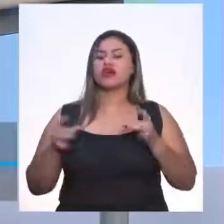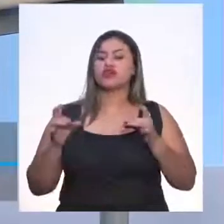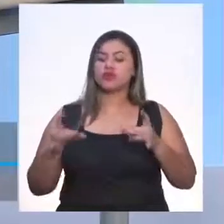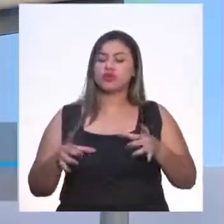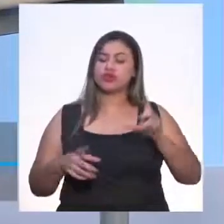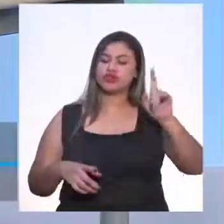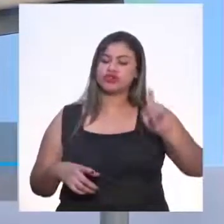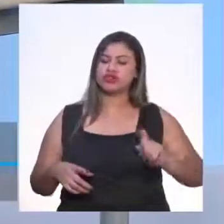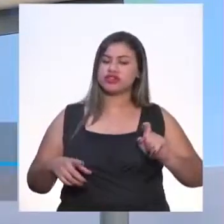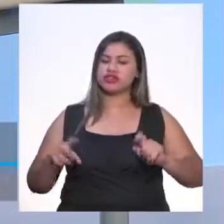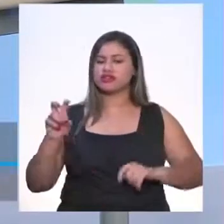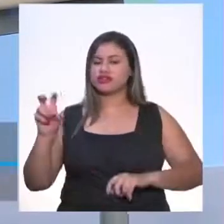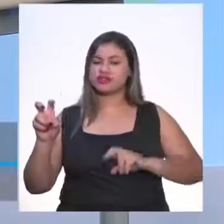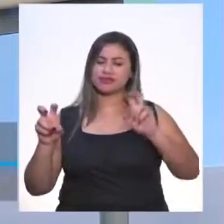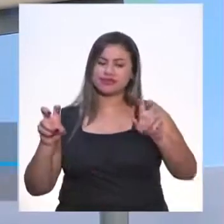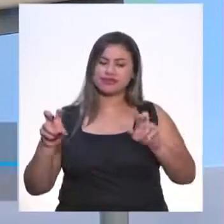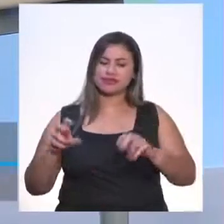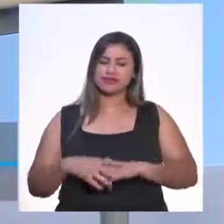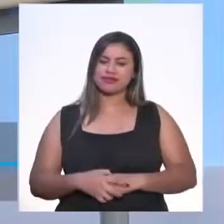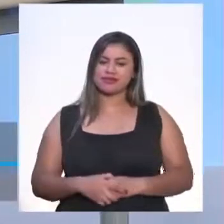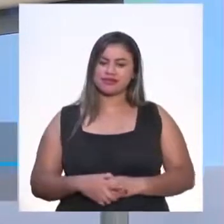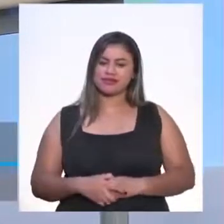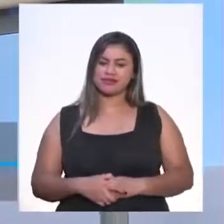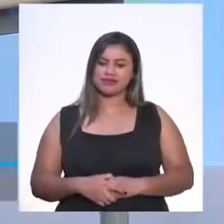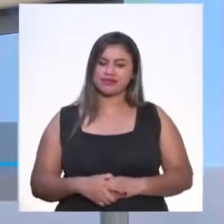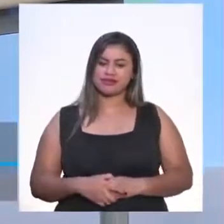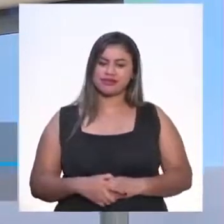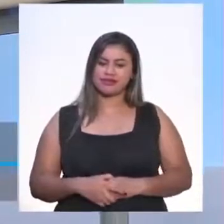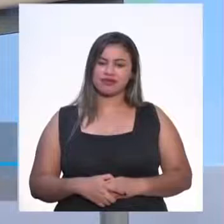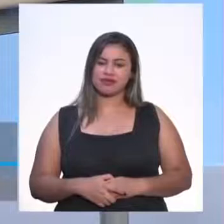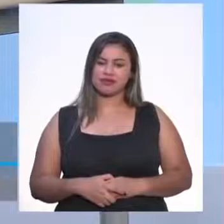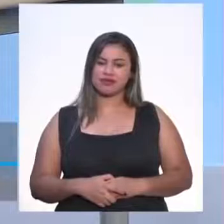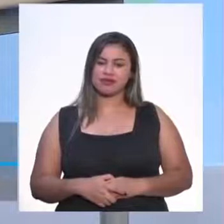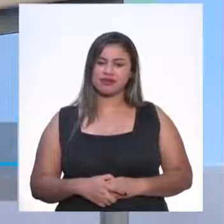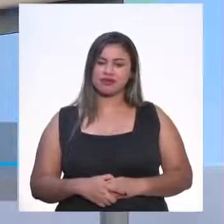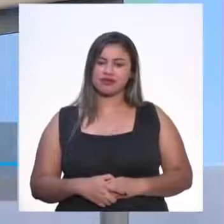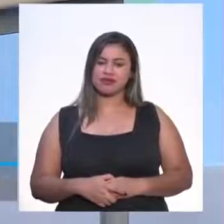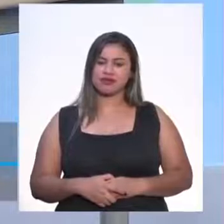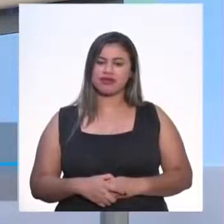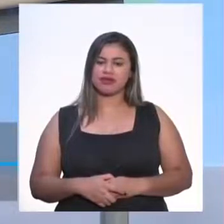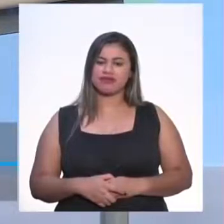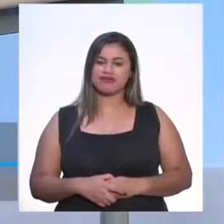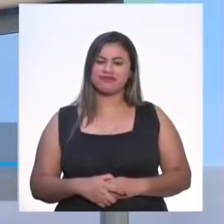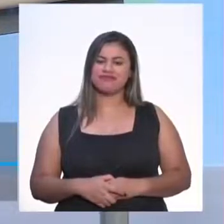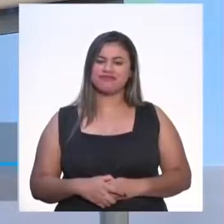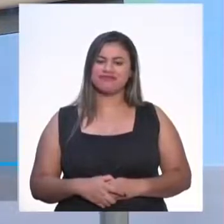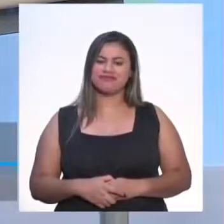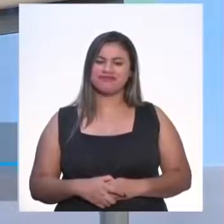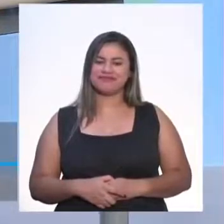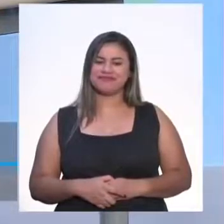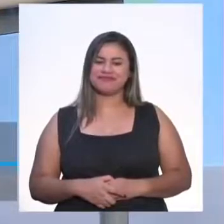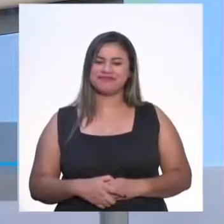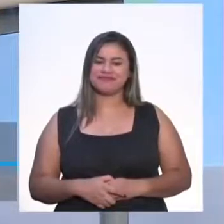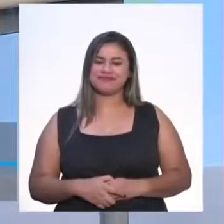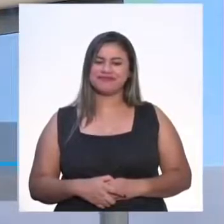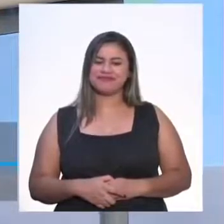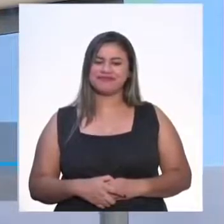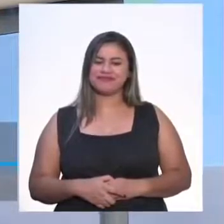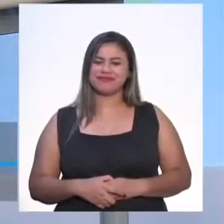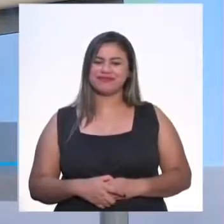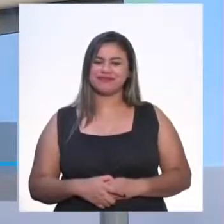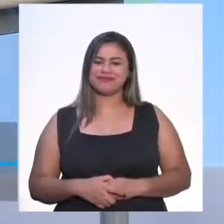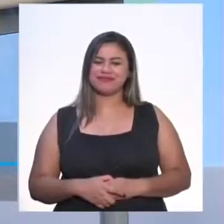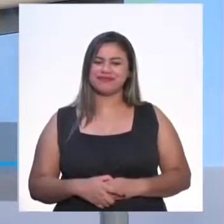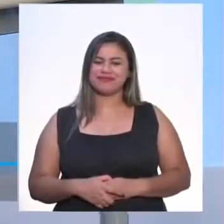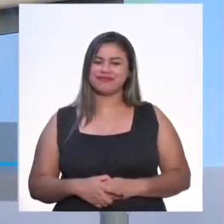tem 5 de cada lado, no caso aí, né? Opa, eu tirei x do lado errado, né? Não, acho que eu tava... Não, estava certo, Não, né?